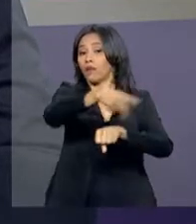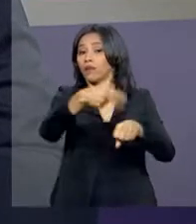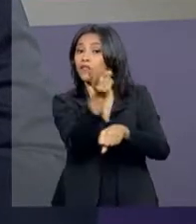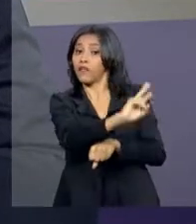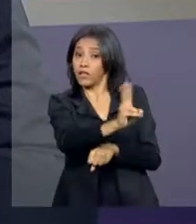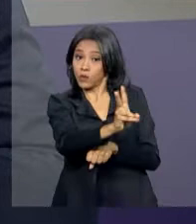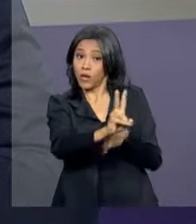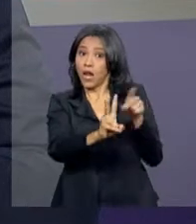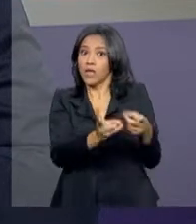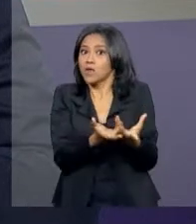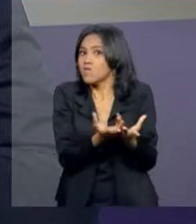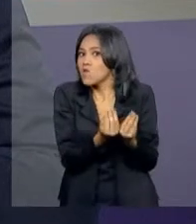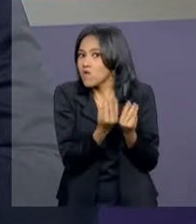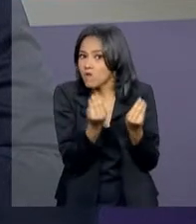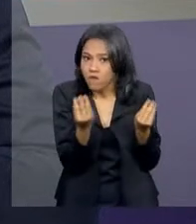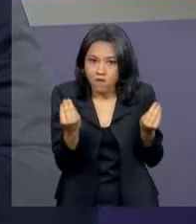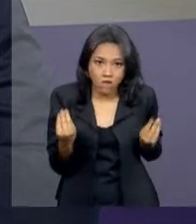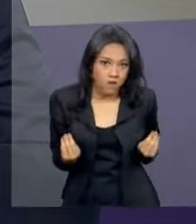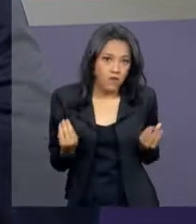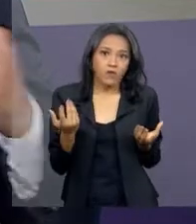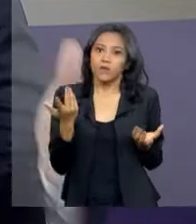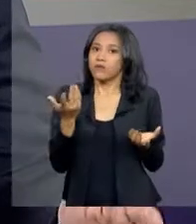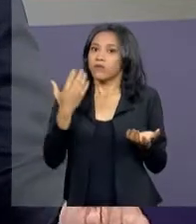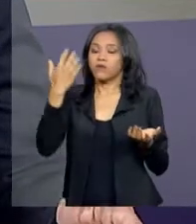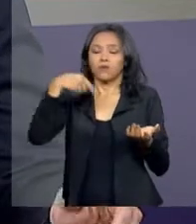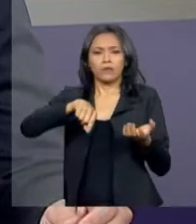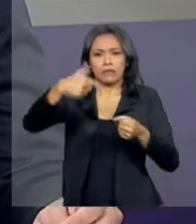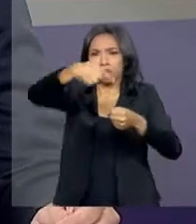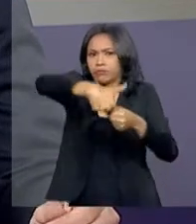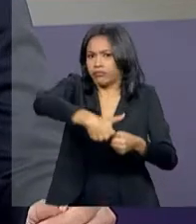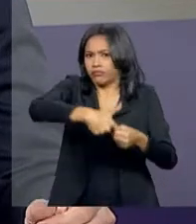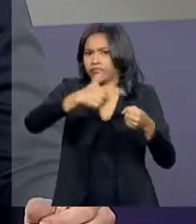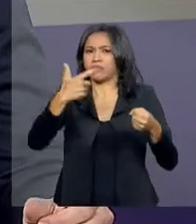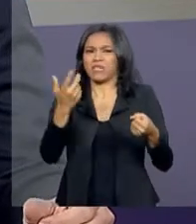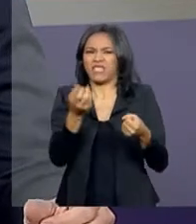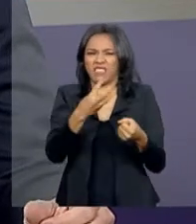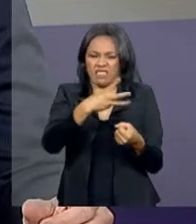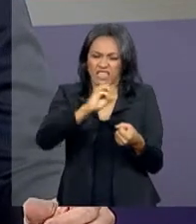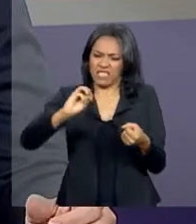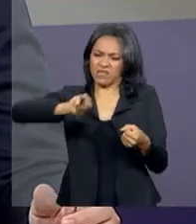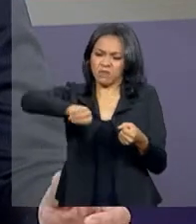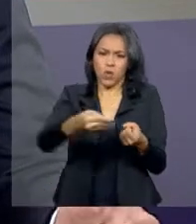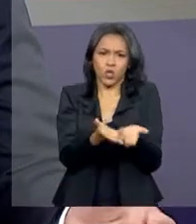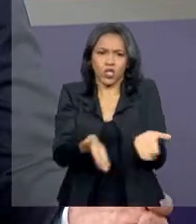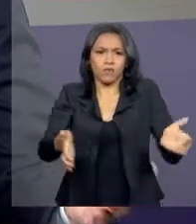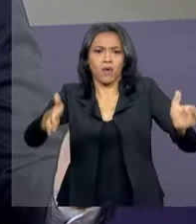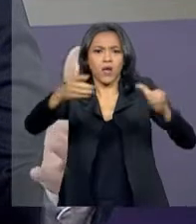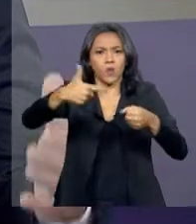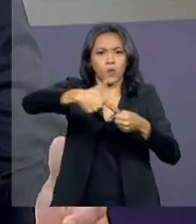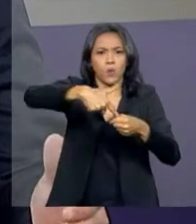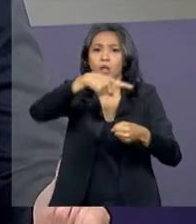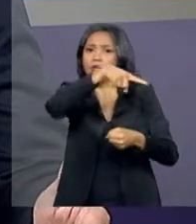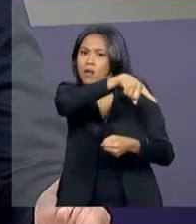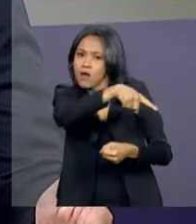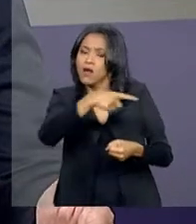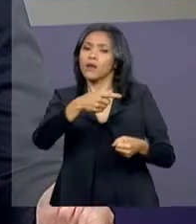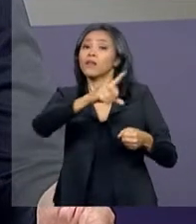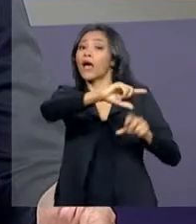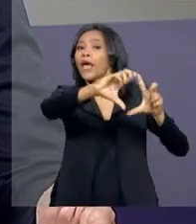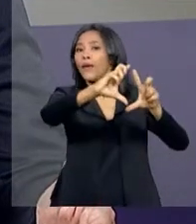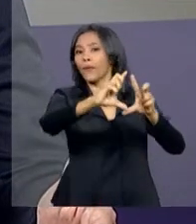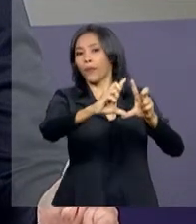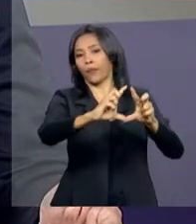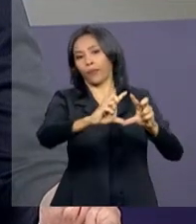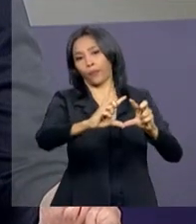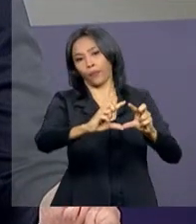de reservas no mundo são mais de 300 bilhões de barris estimados ela está reduzindo a produção de petróleo